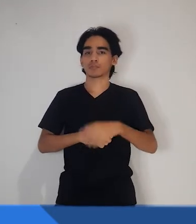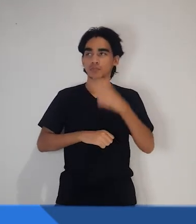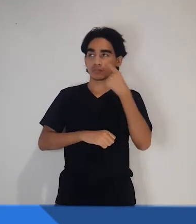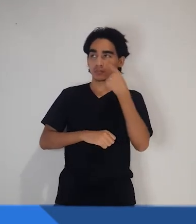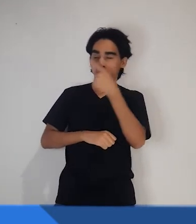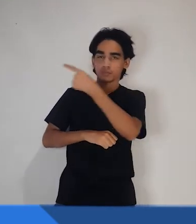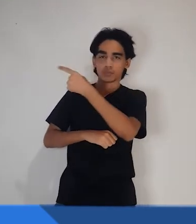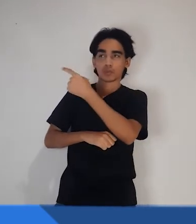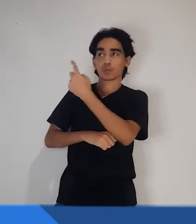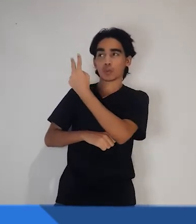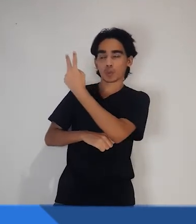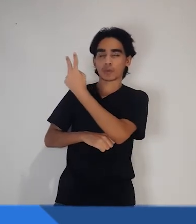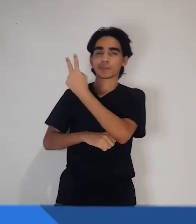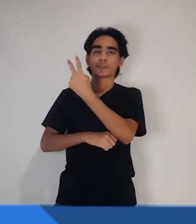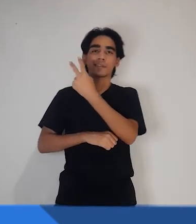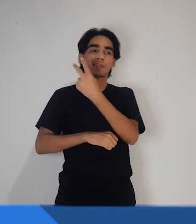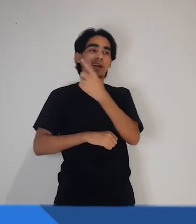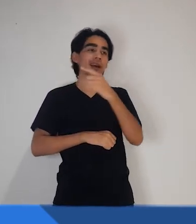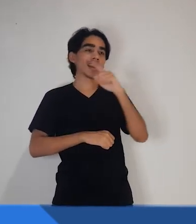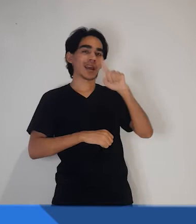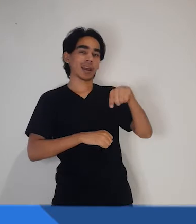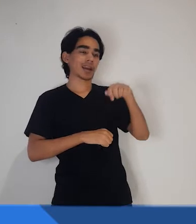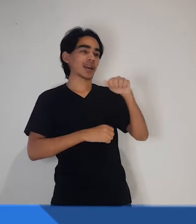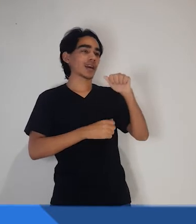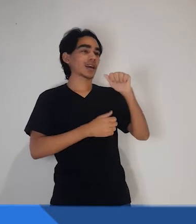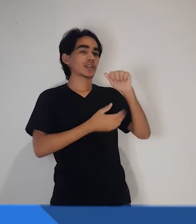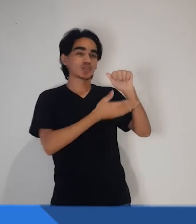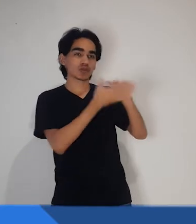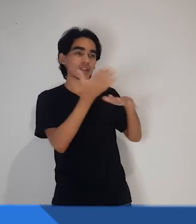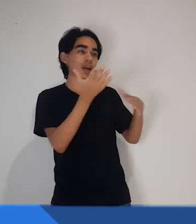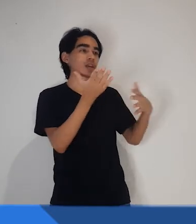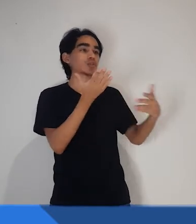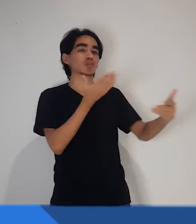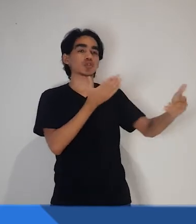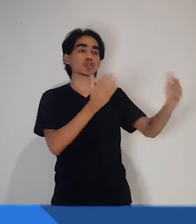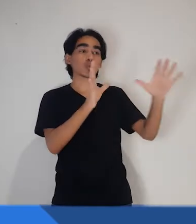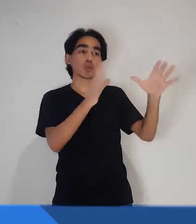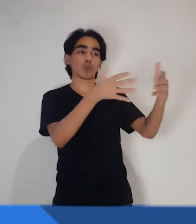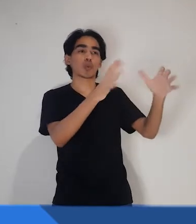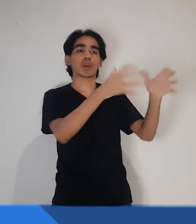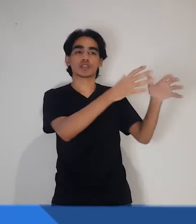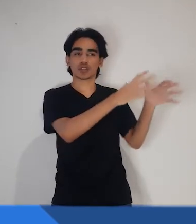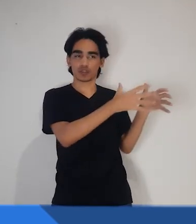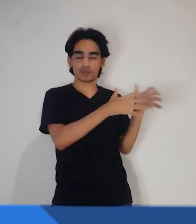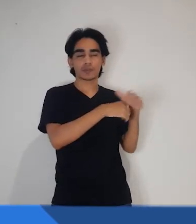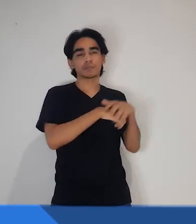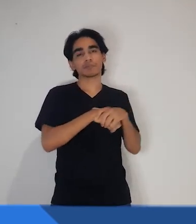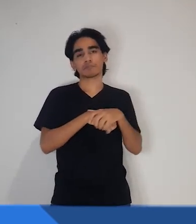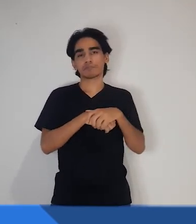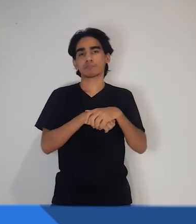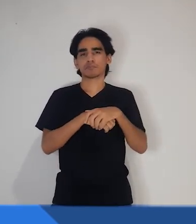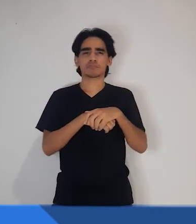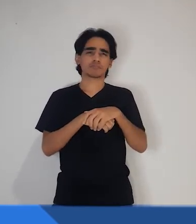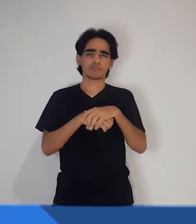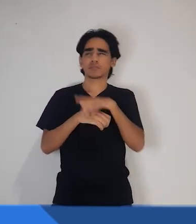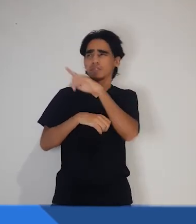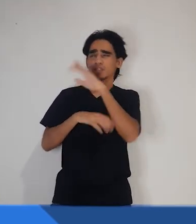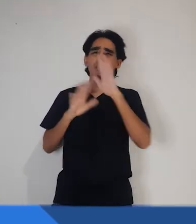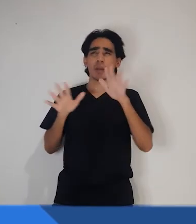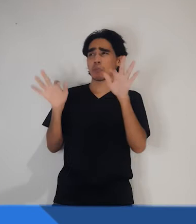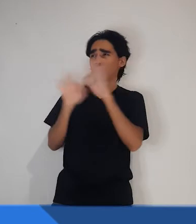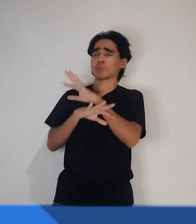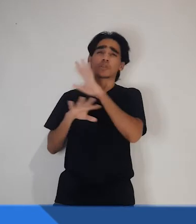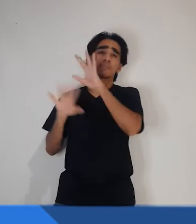é uma atividade coletiva. Então, eu estou copiando e colando. A minha questão já está pronta aqui no papel, estou